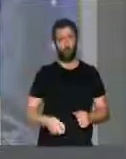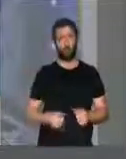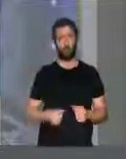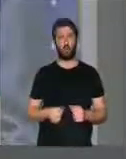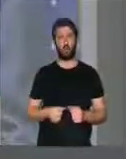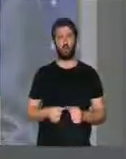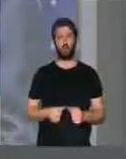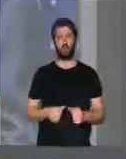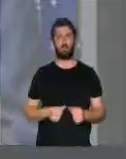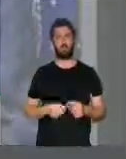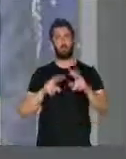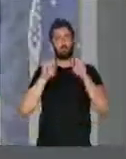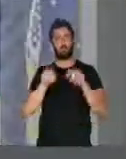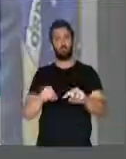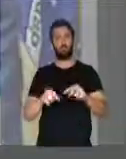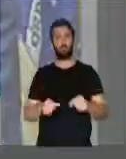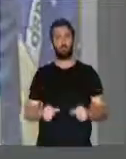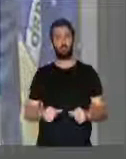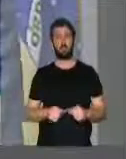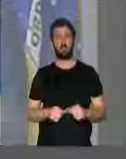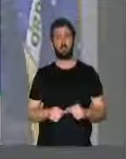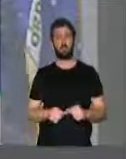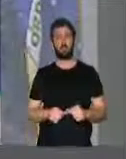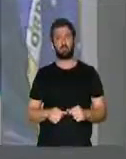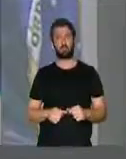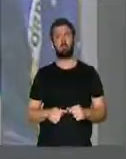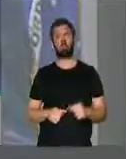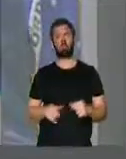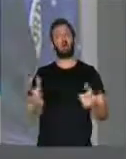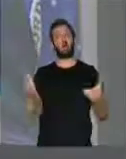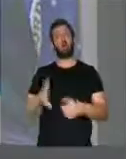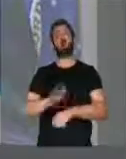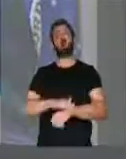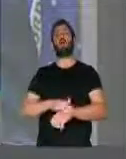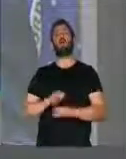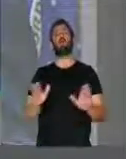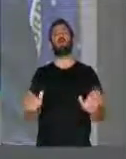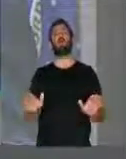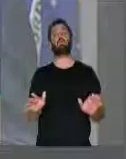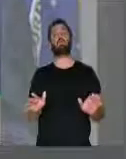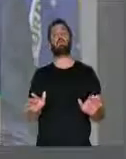dura com relação a isso. E esse é o momento.